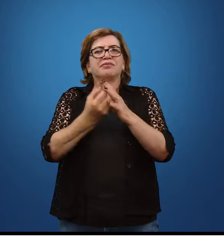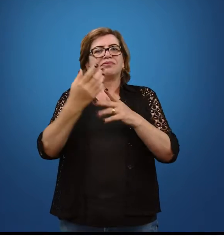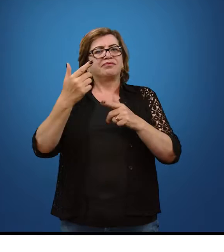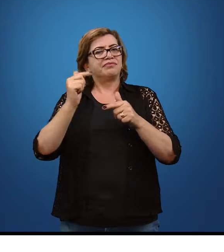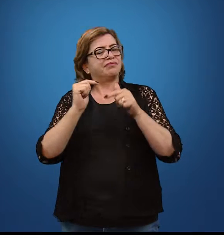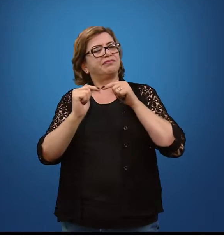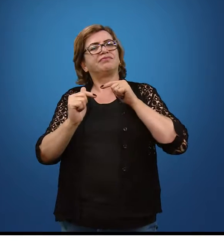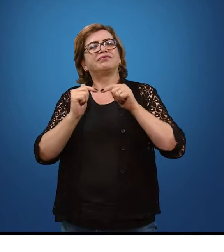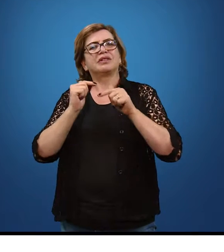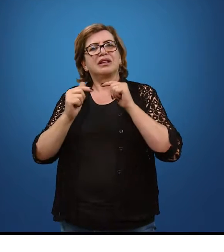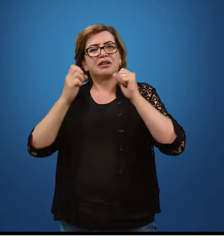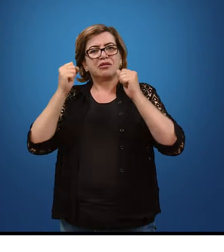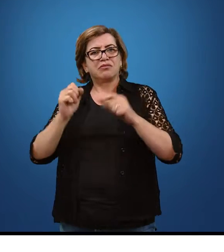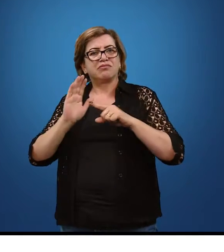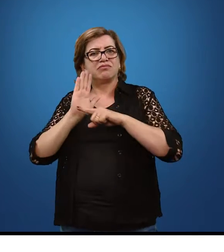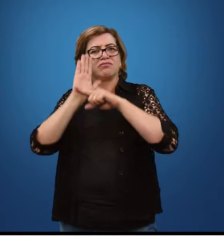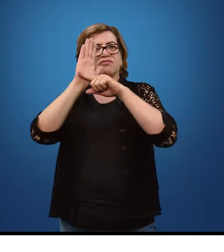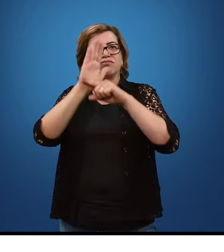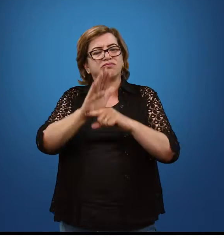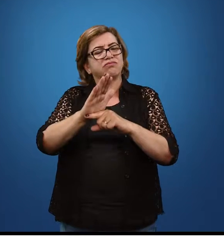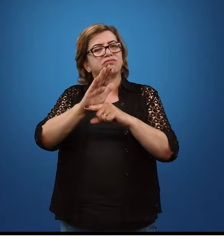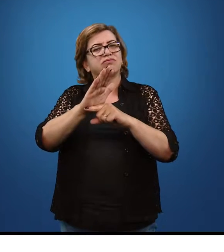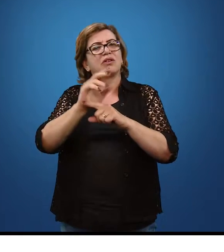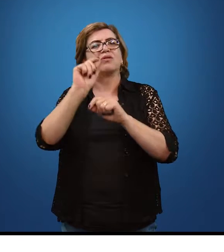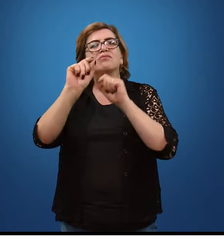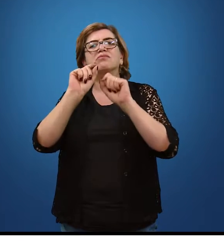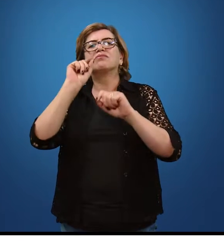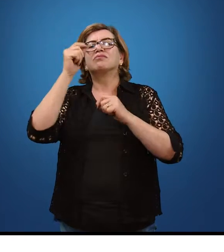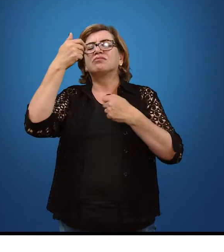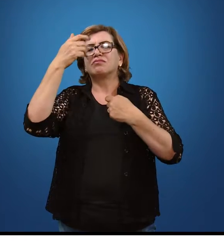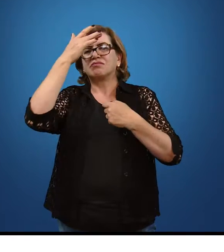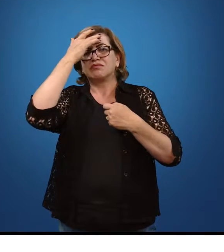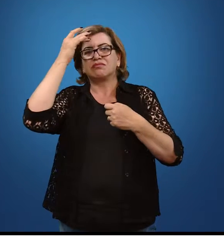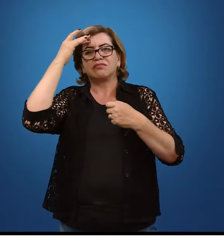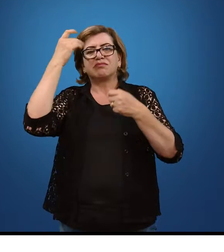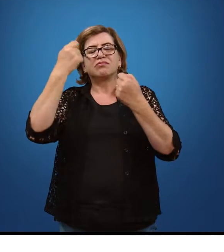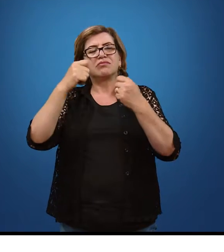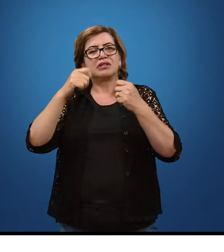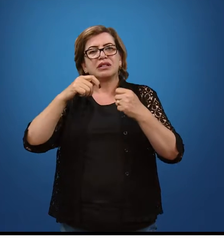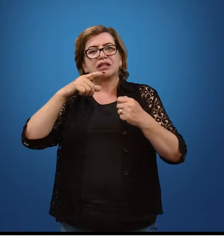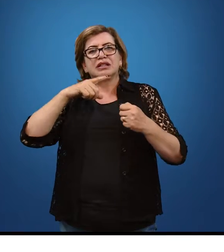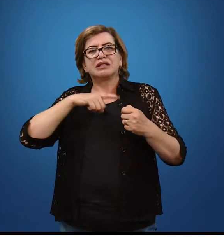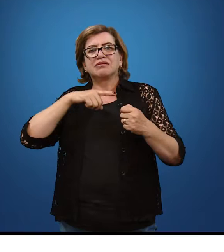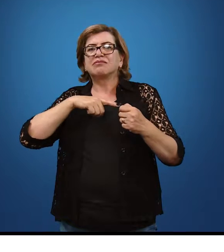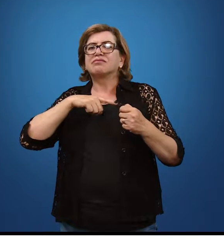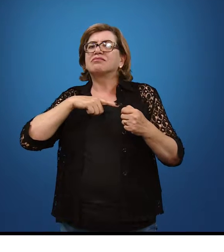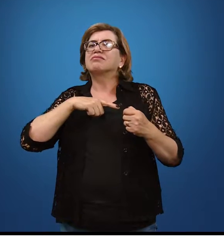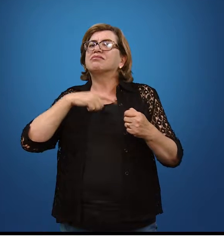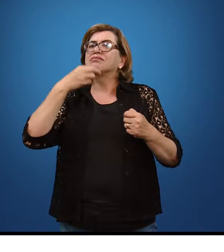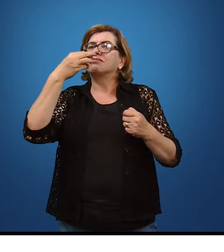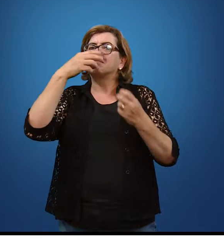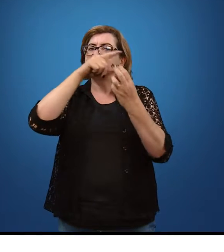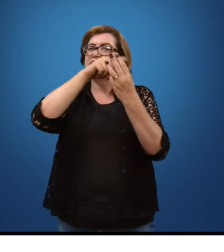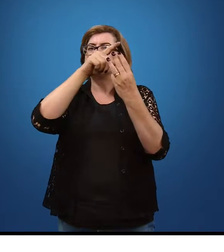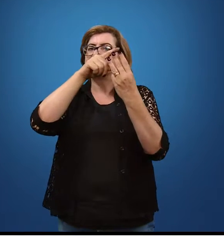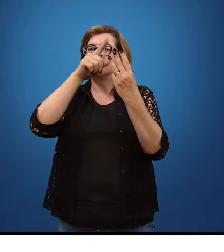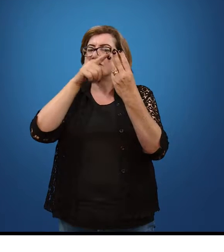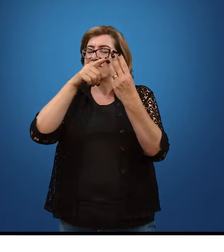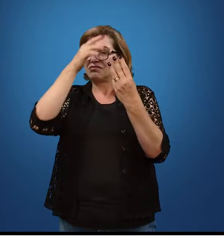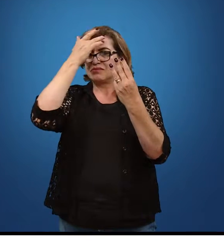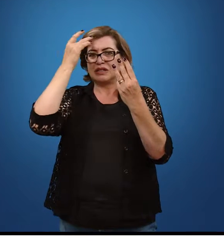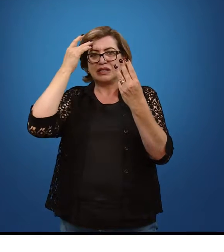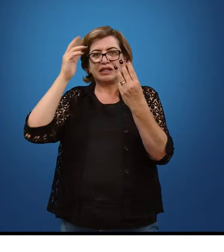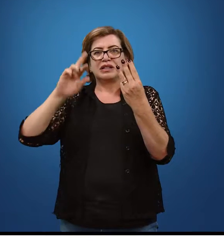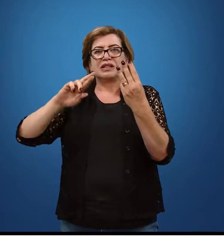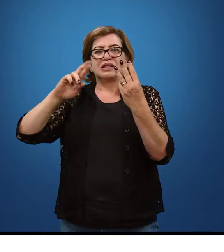venham atender às necessidades das pessoas. E encontramos aí 3 entes distintos. O primeiro deles